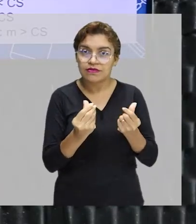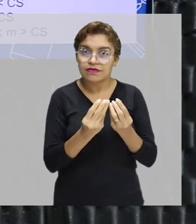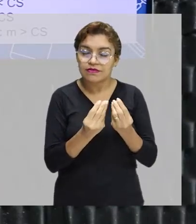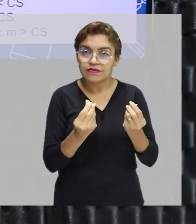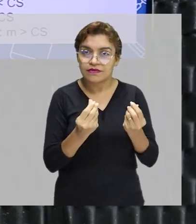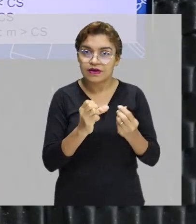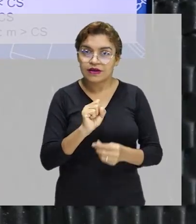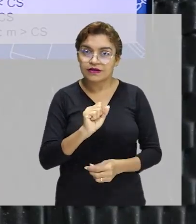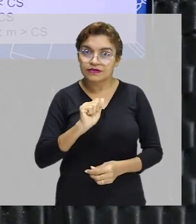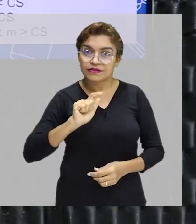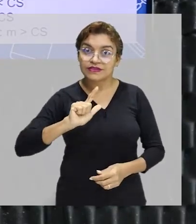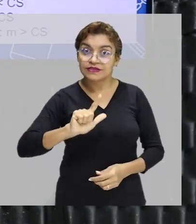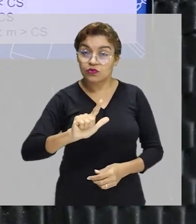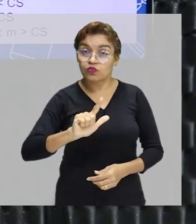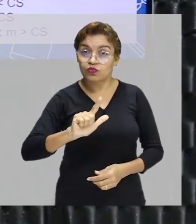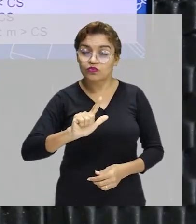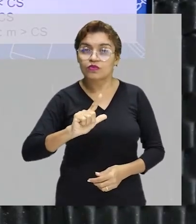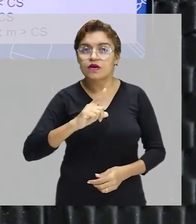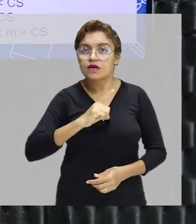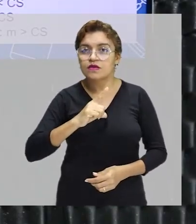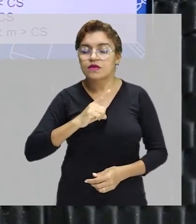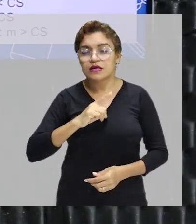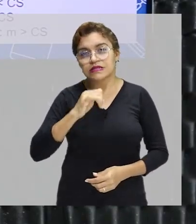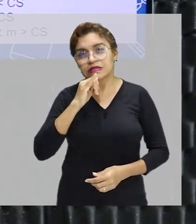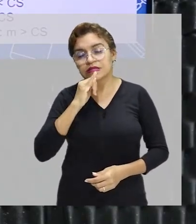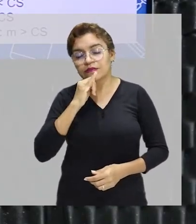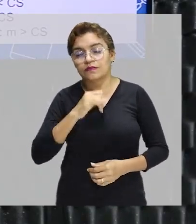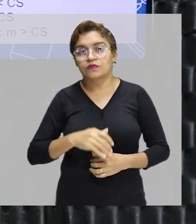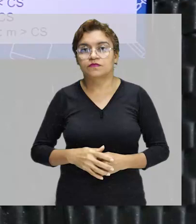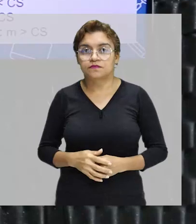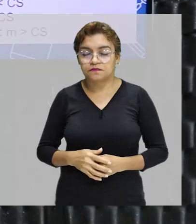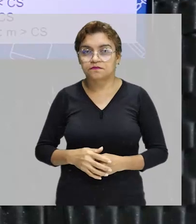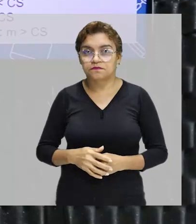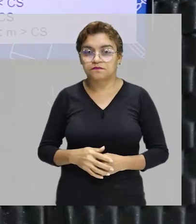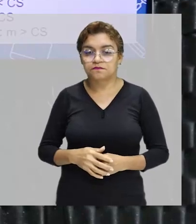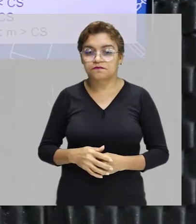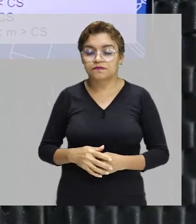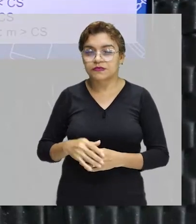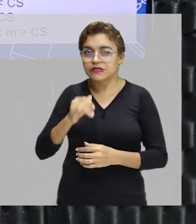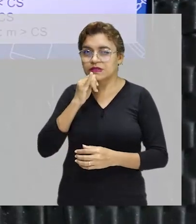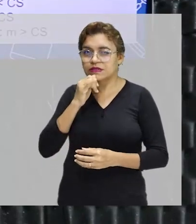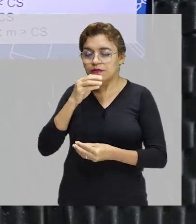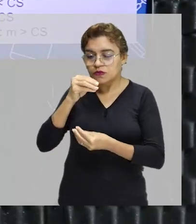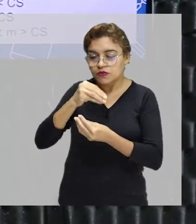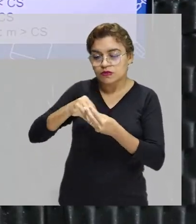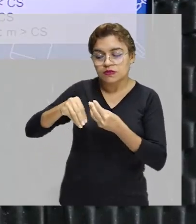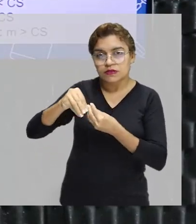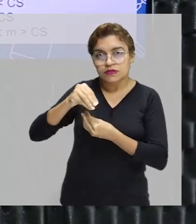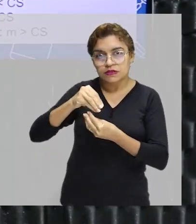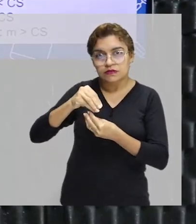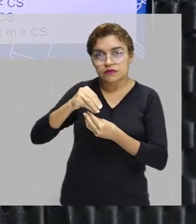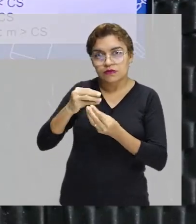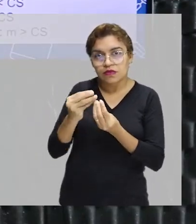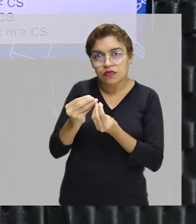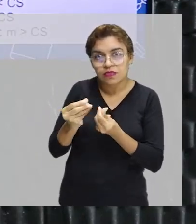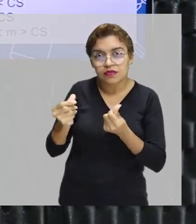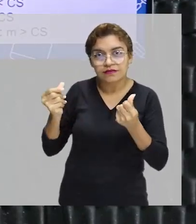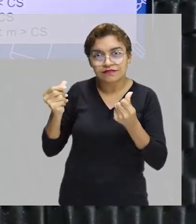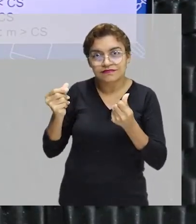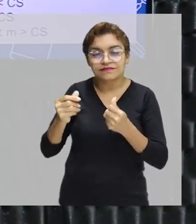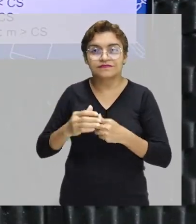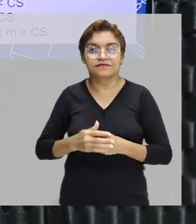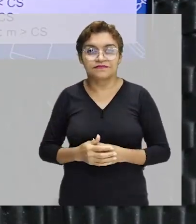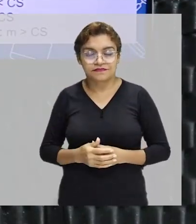assim, que se encontra disperso na solução, ou seja, dissolvido. Aquele